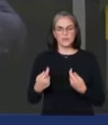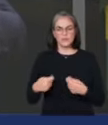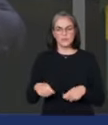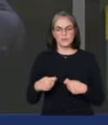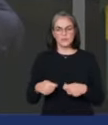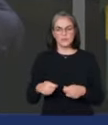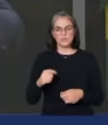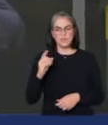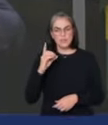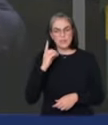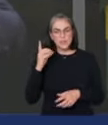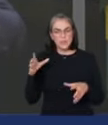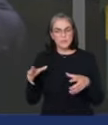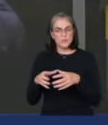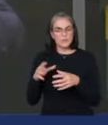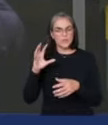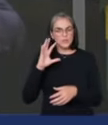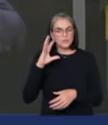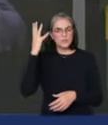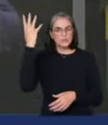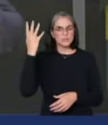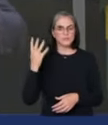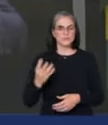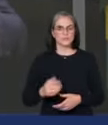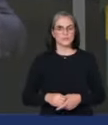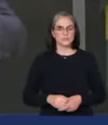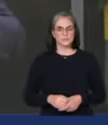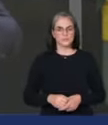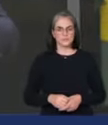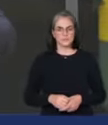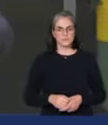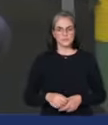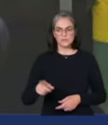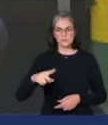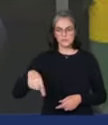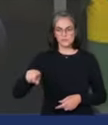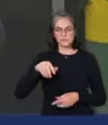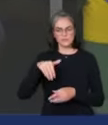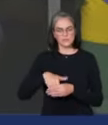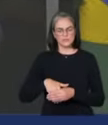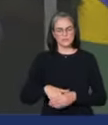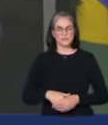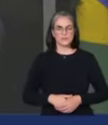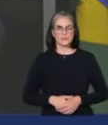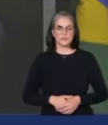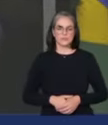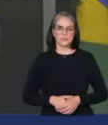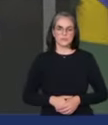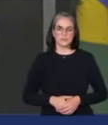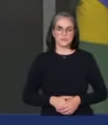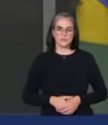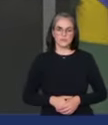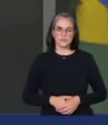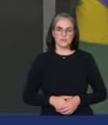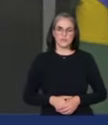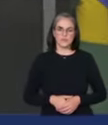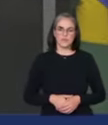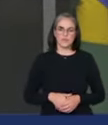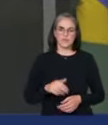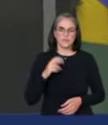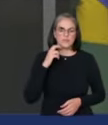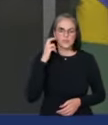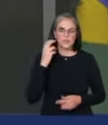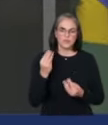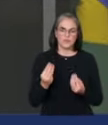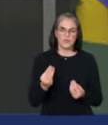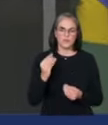deputados Daniel Silveira e que ele se pronuncie de acordo com o figurino legal. Eu vejo algo até humilhante, um deputado federal